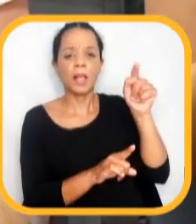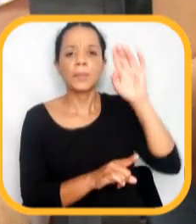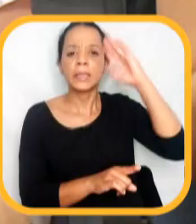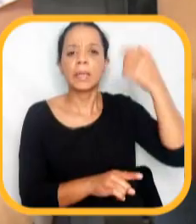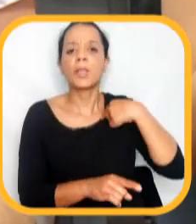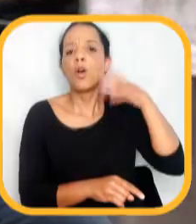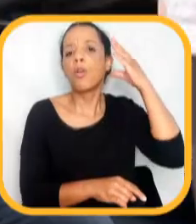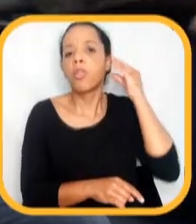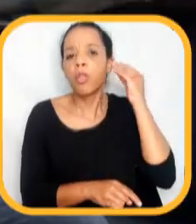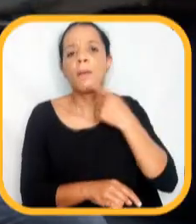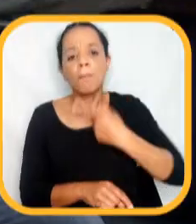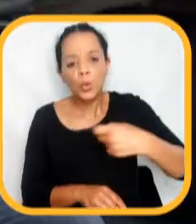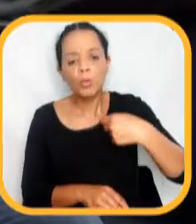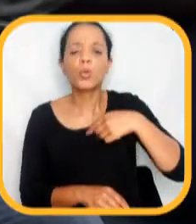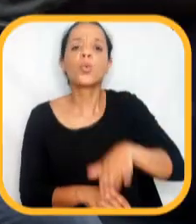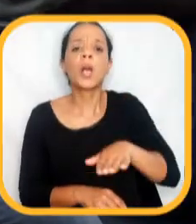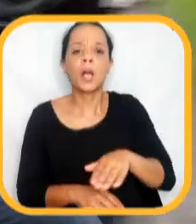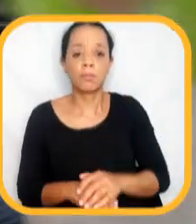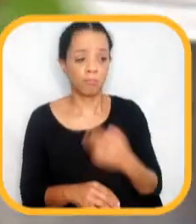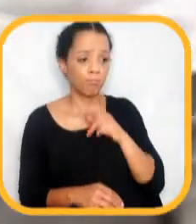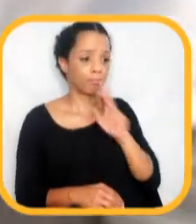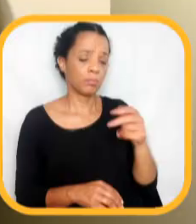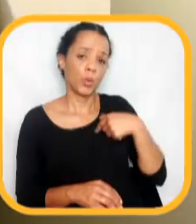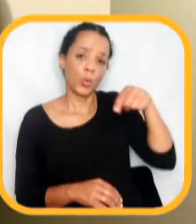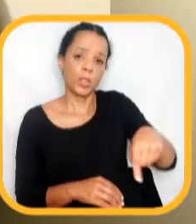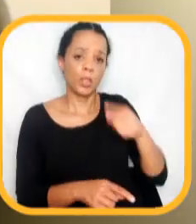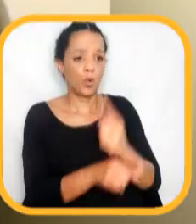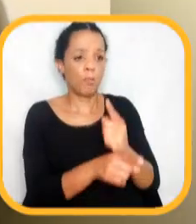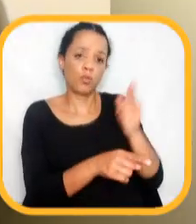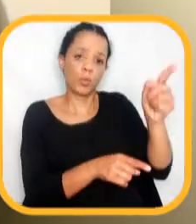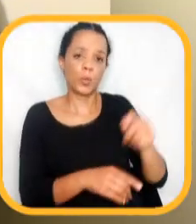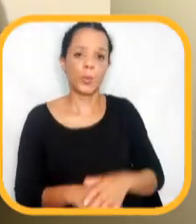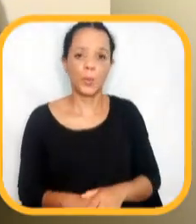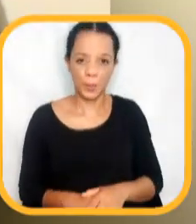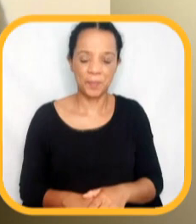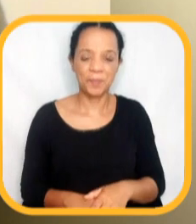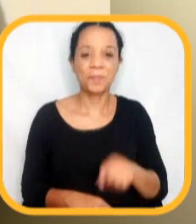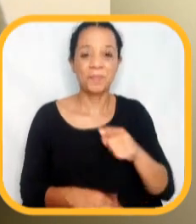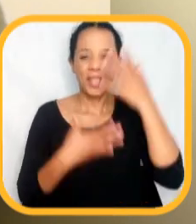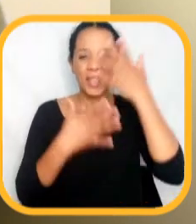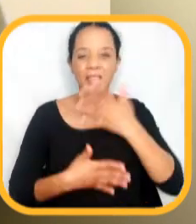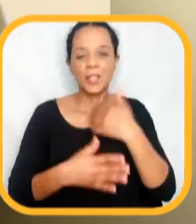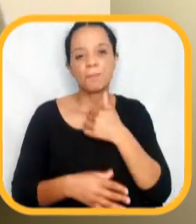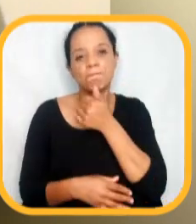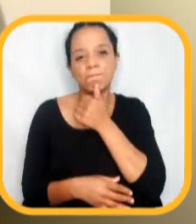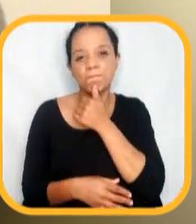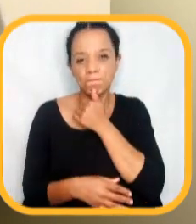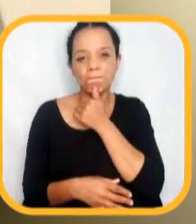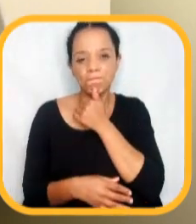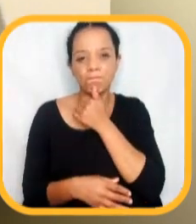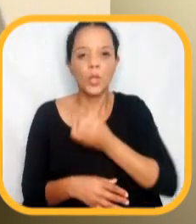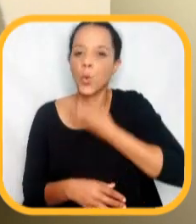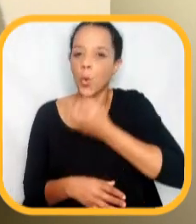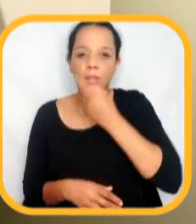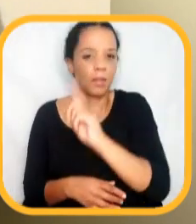mal e perguntou-me o que é que eu estava lá a fazer. Eu disse-lhe que eu estava a fazer o mesmo que ela. Então, nesse dia, eu